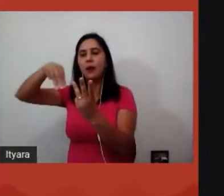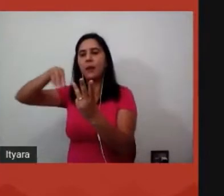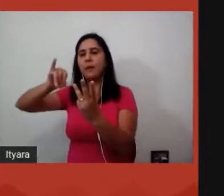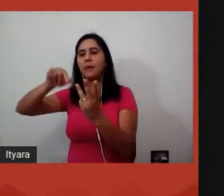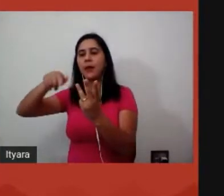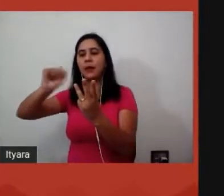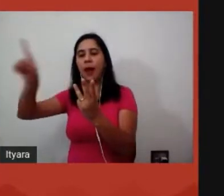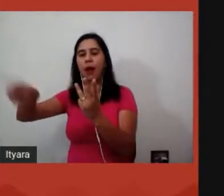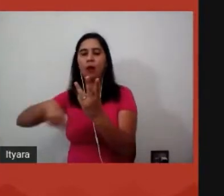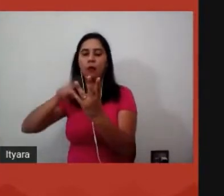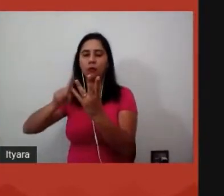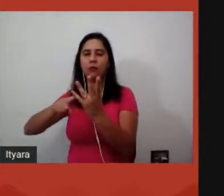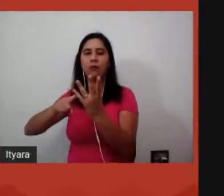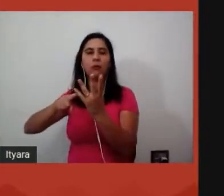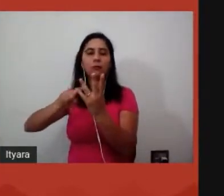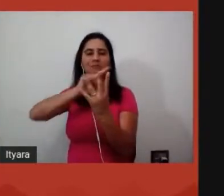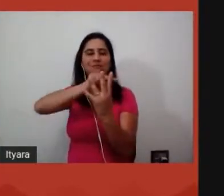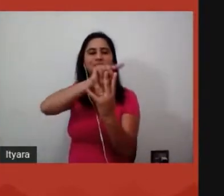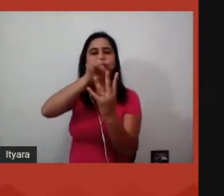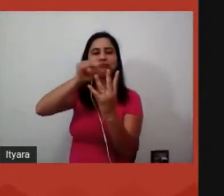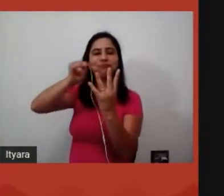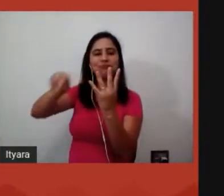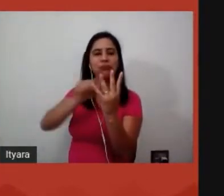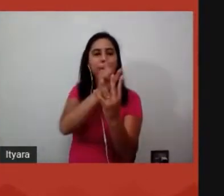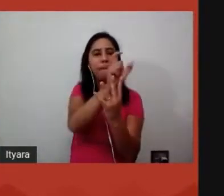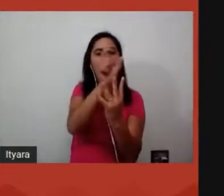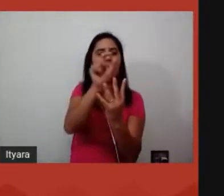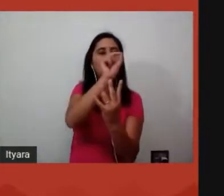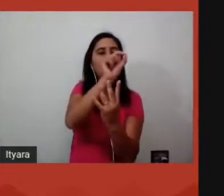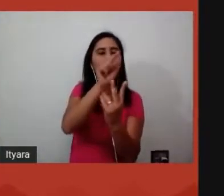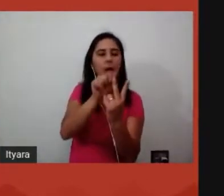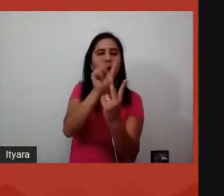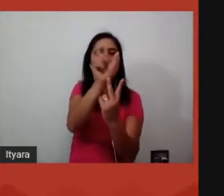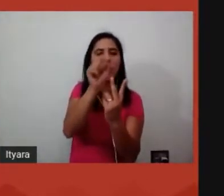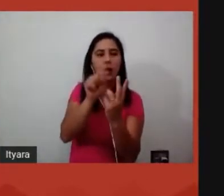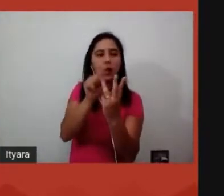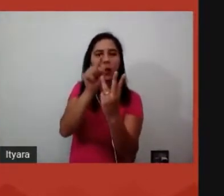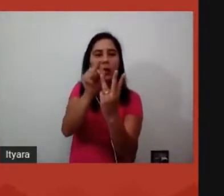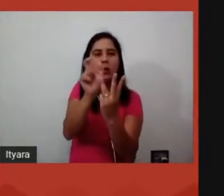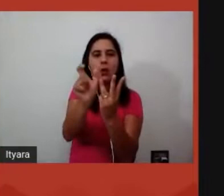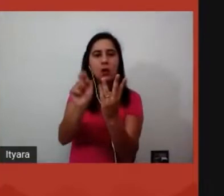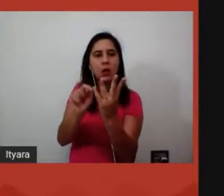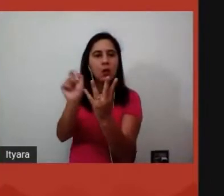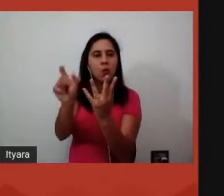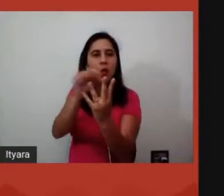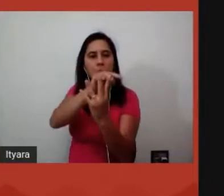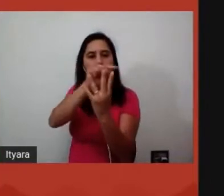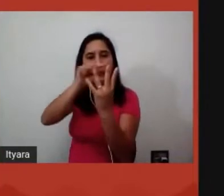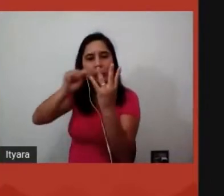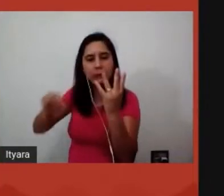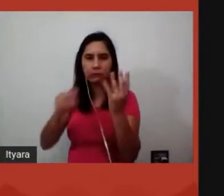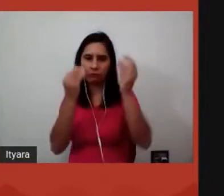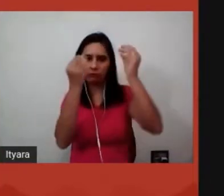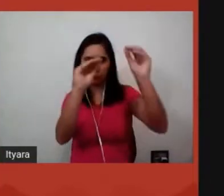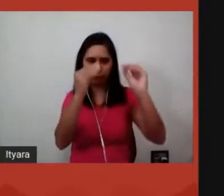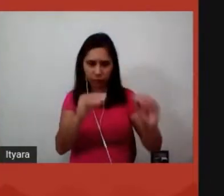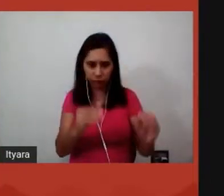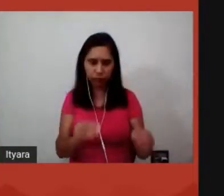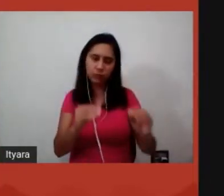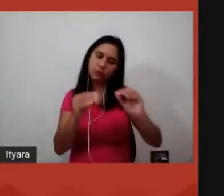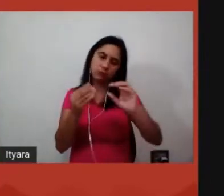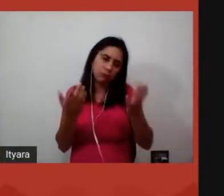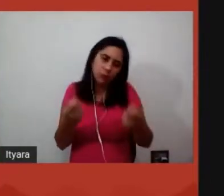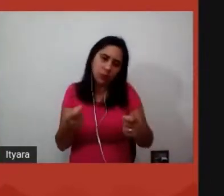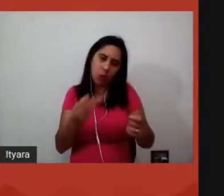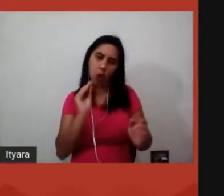é líquido, o que é gato. Então a gente ainda precisa colocar, né, viscosidade e reologia na lista de definições,